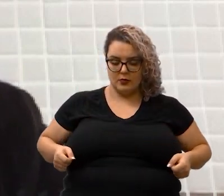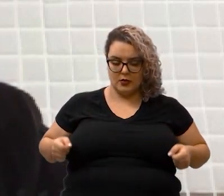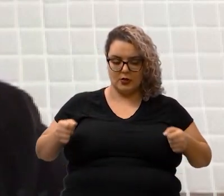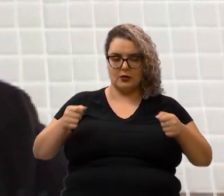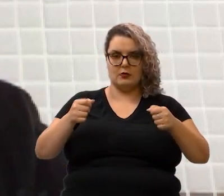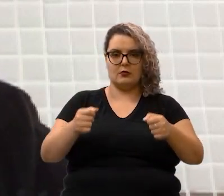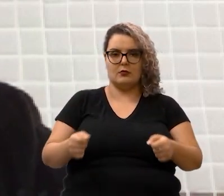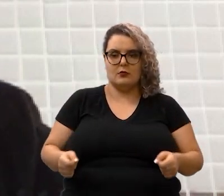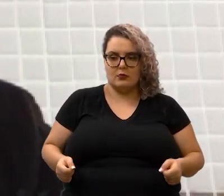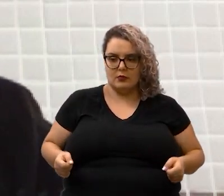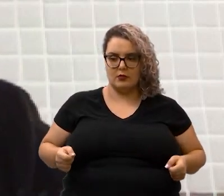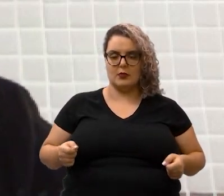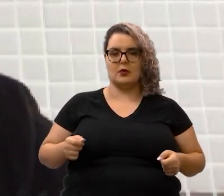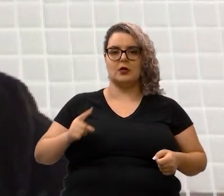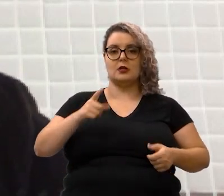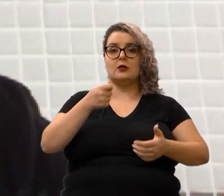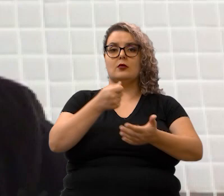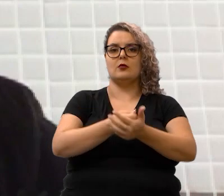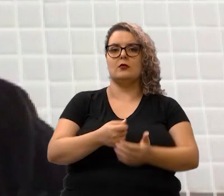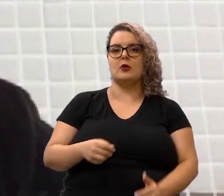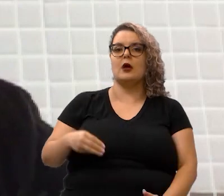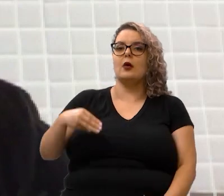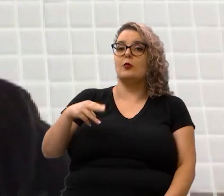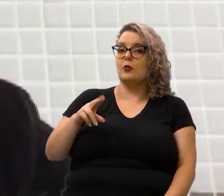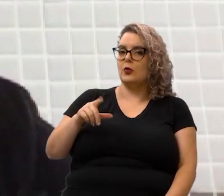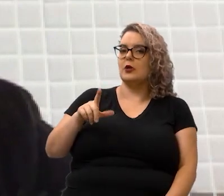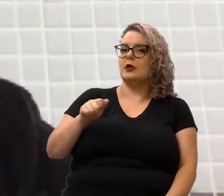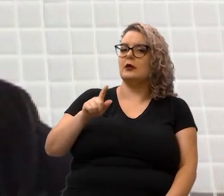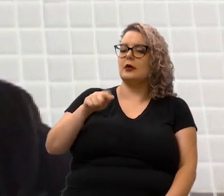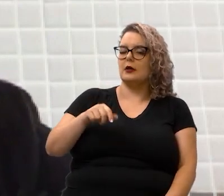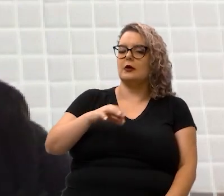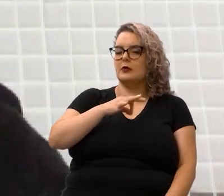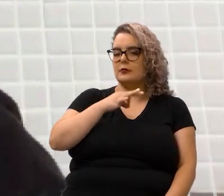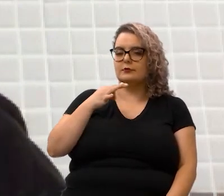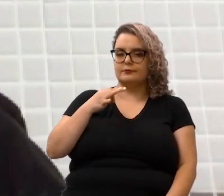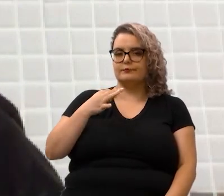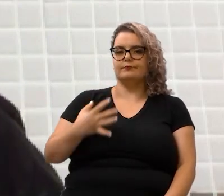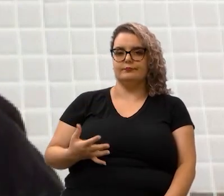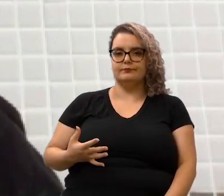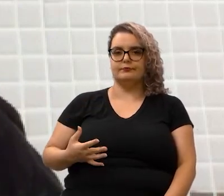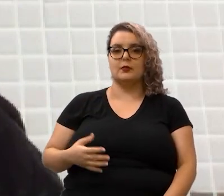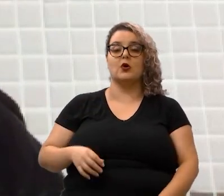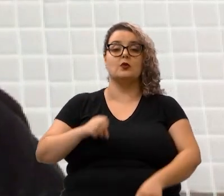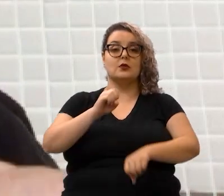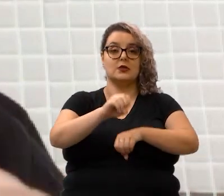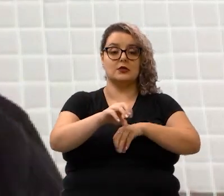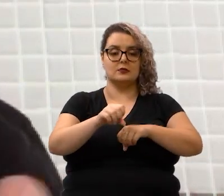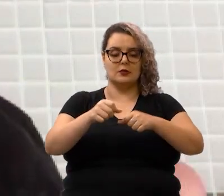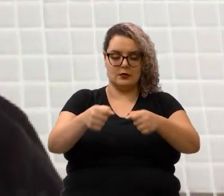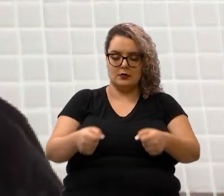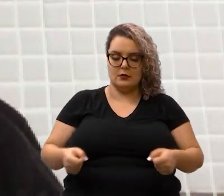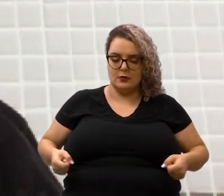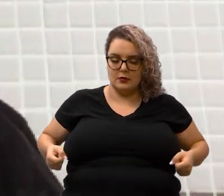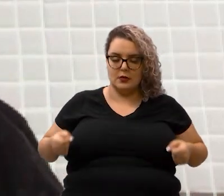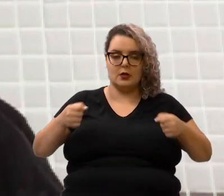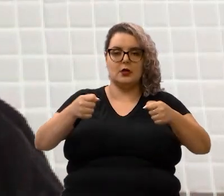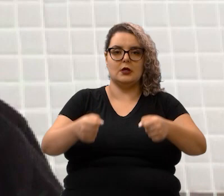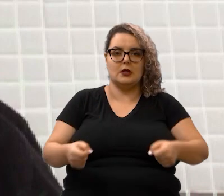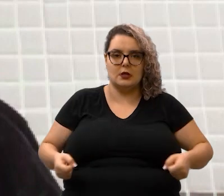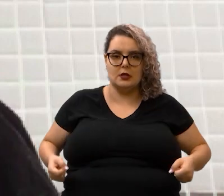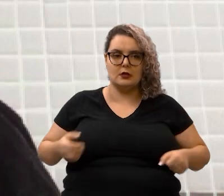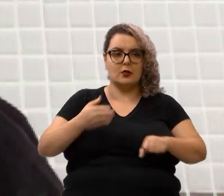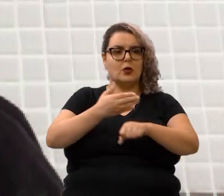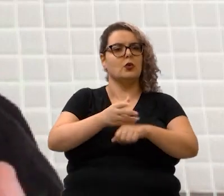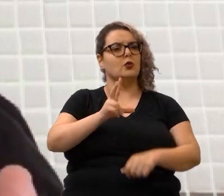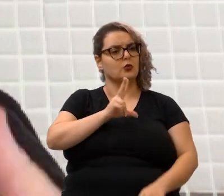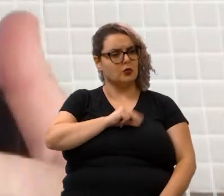As pessoas não compram muleta, mas a muleta é um santo remédio. É um santo remédio. Eu ensino a usar a muleta, a gente treina lá no consultório, o